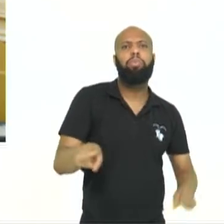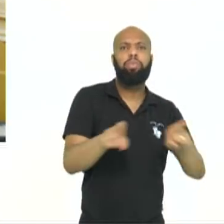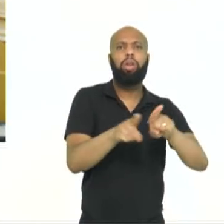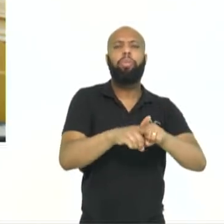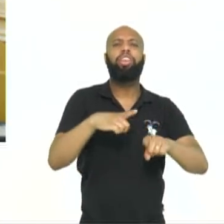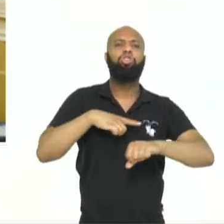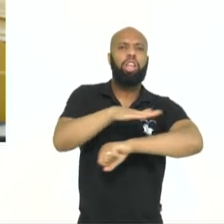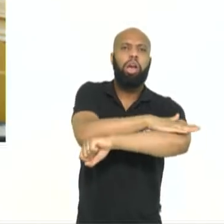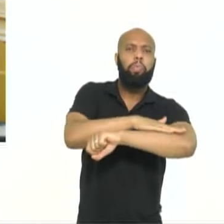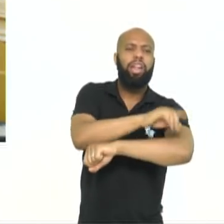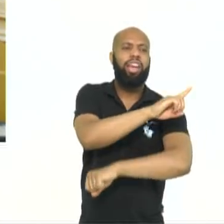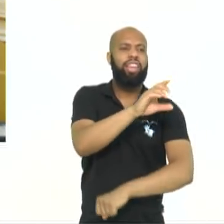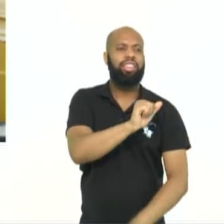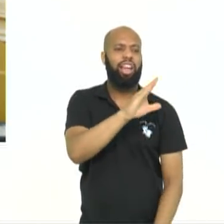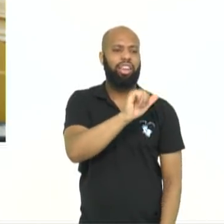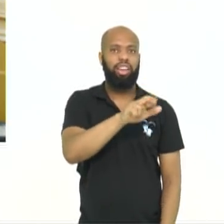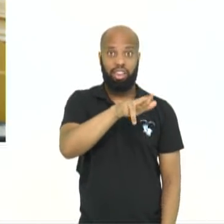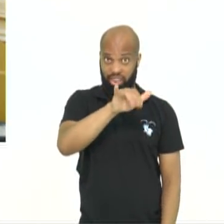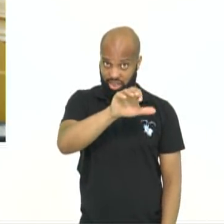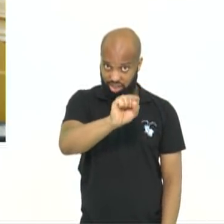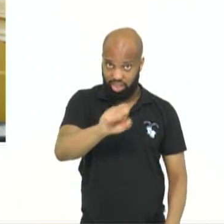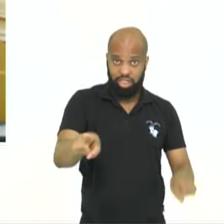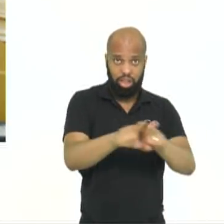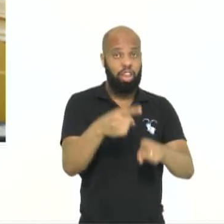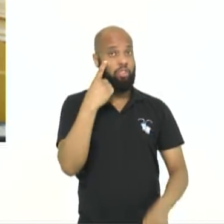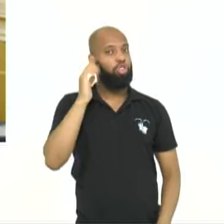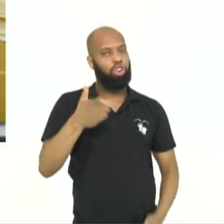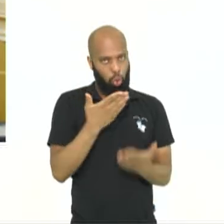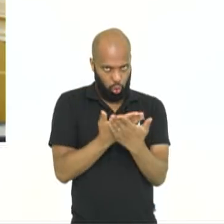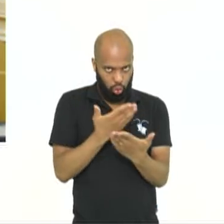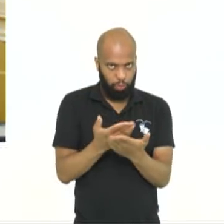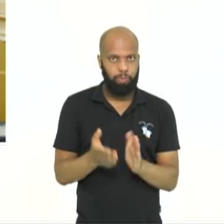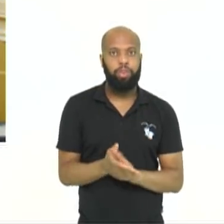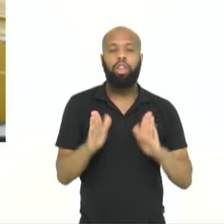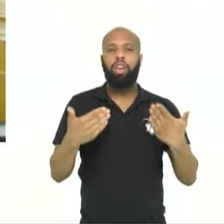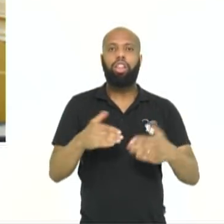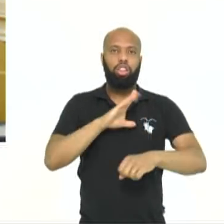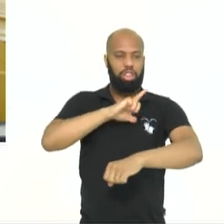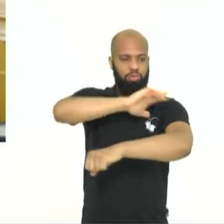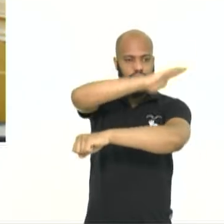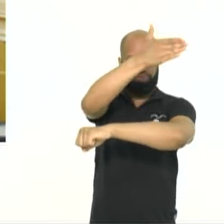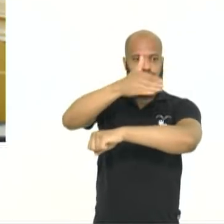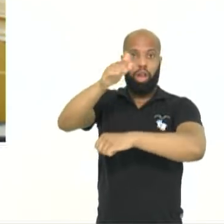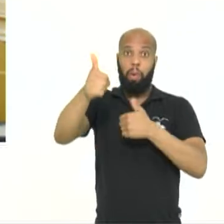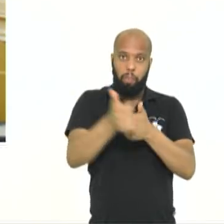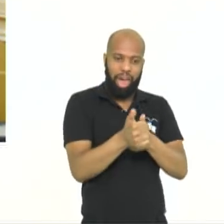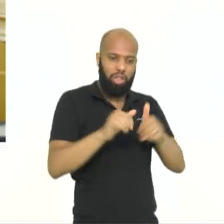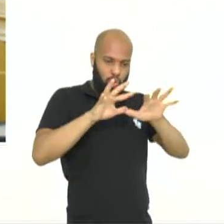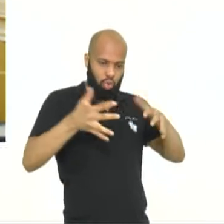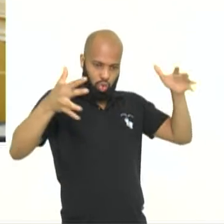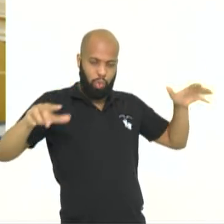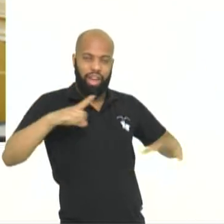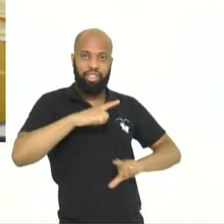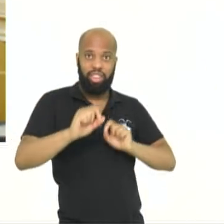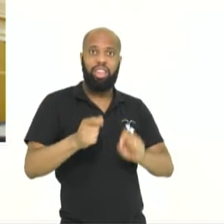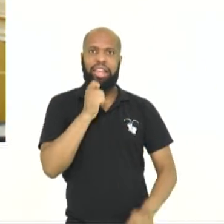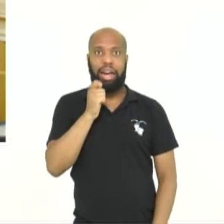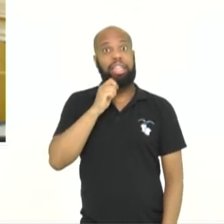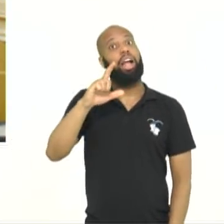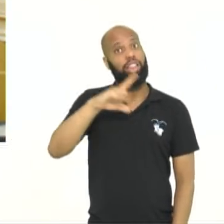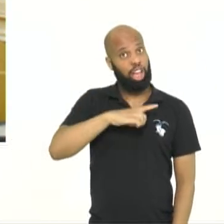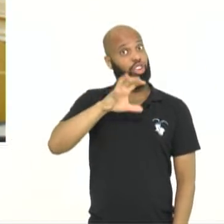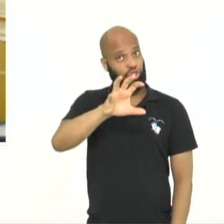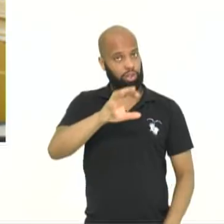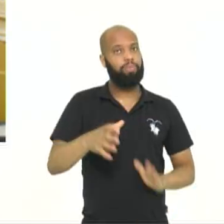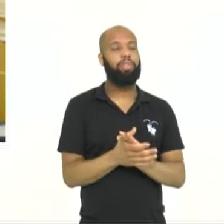Praça Zacarias, que a gente também verificou, né? A Serra do Mar, repito, existem lá esse sistema de abastecimento ainda, e